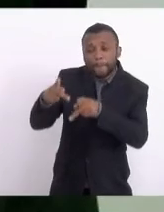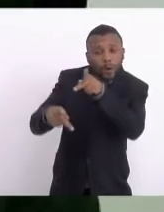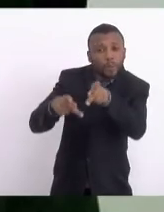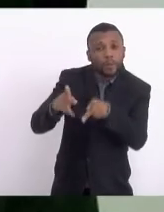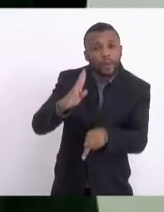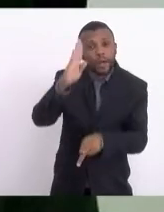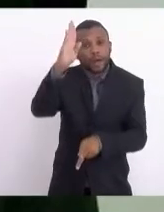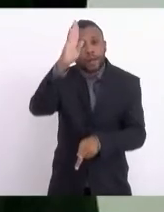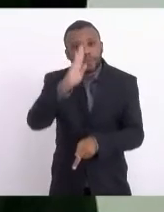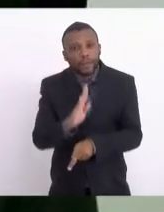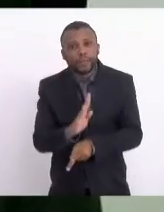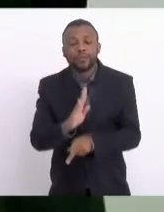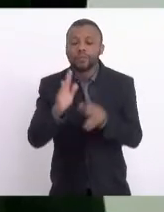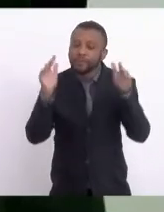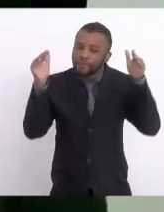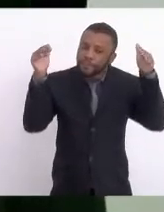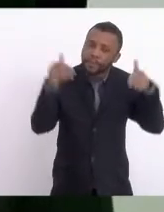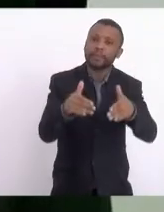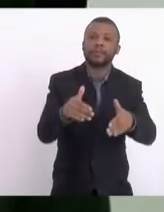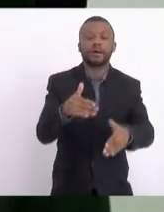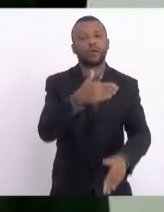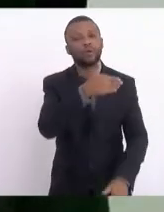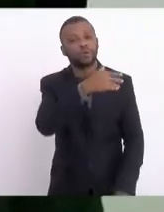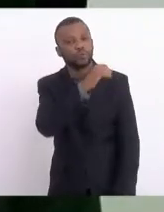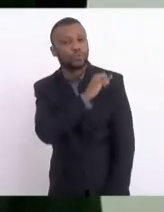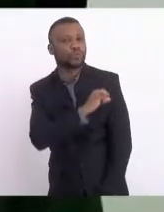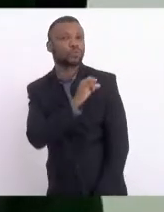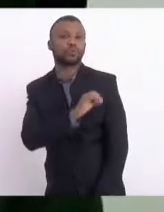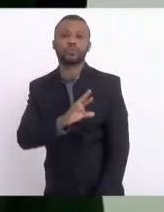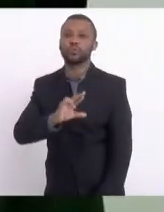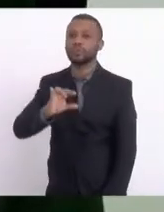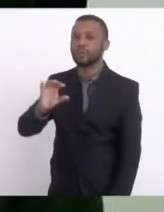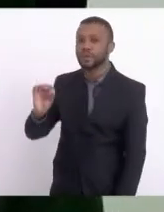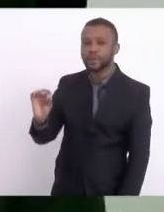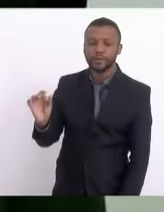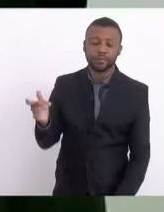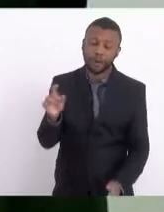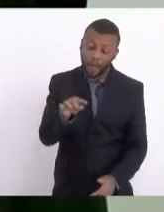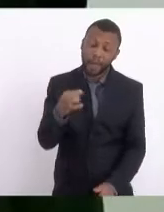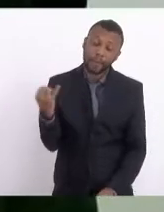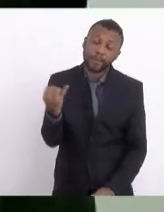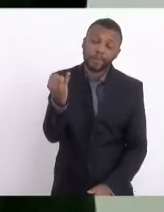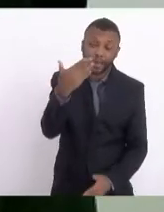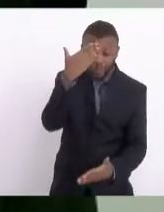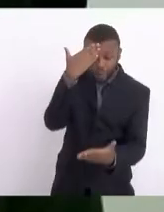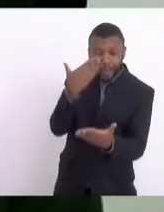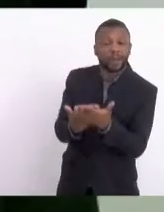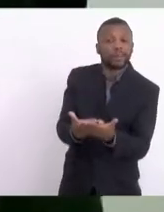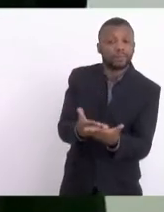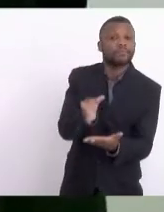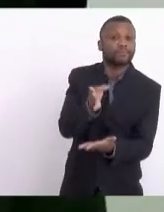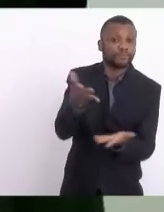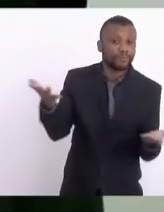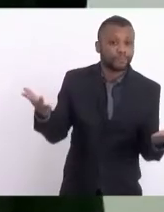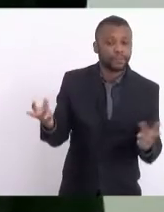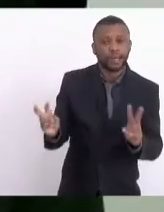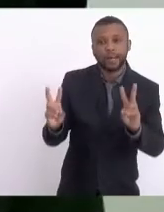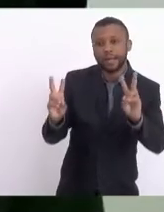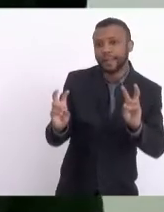do Rio de Janeiro. Eu não teria dúvida de citar o